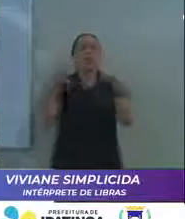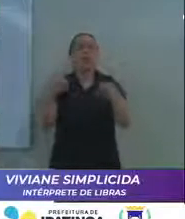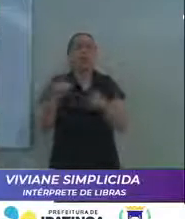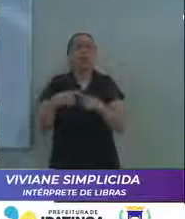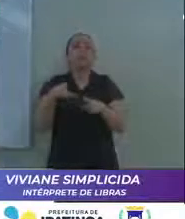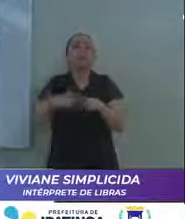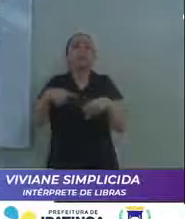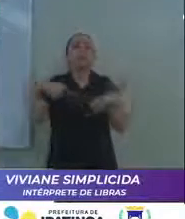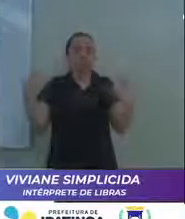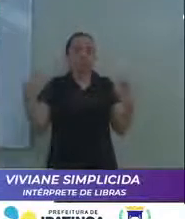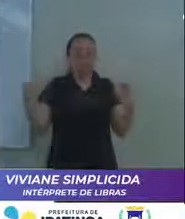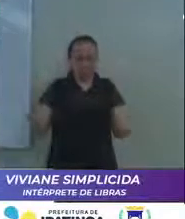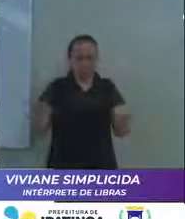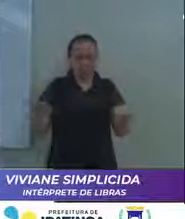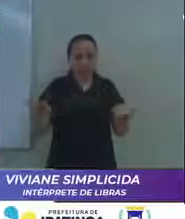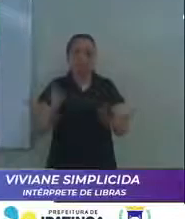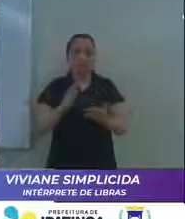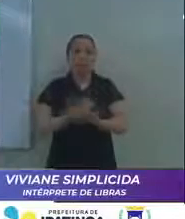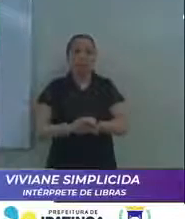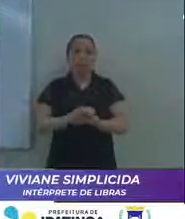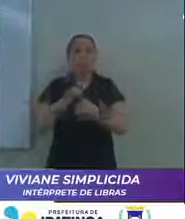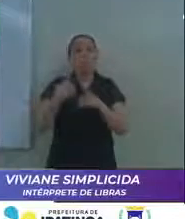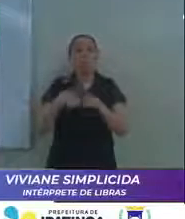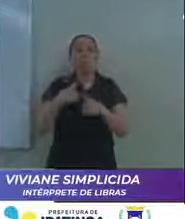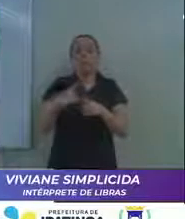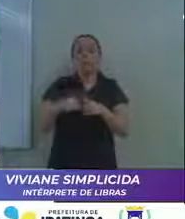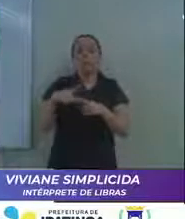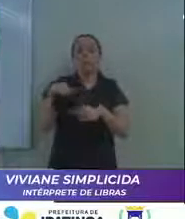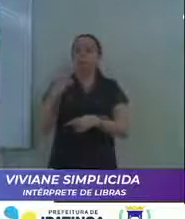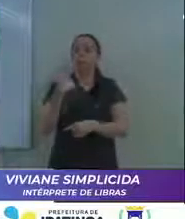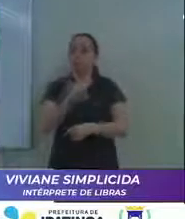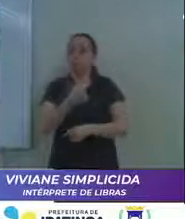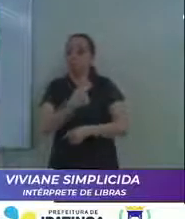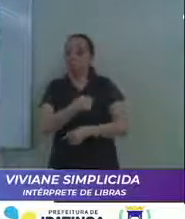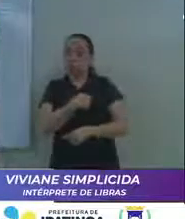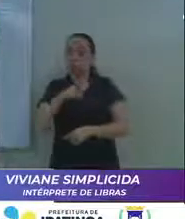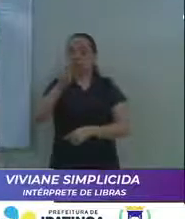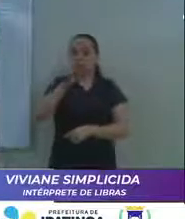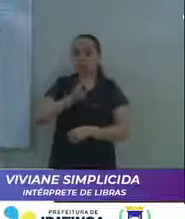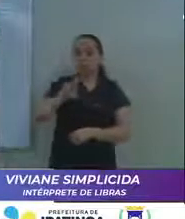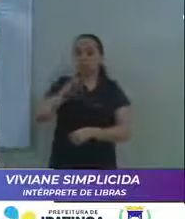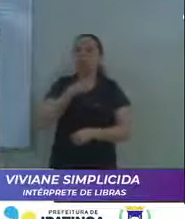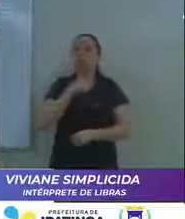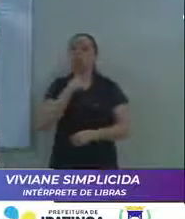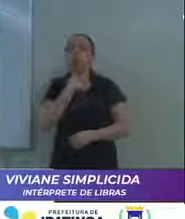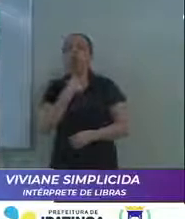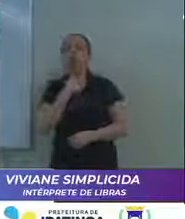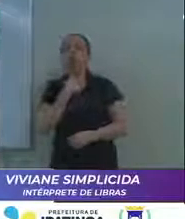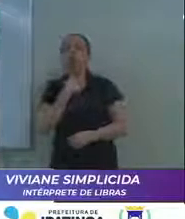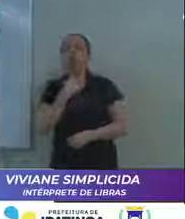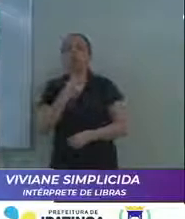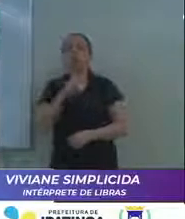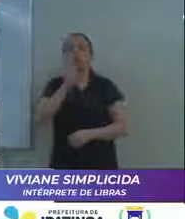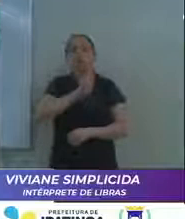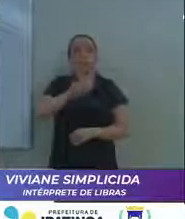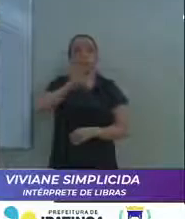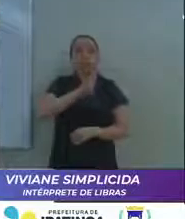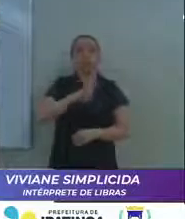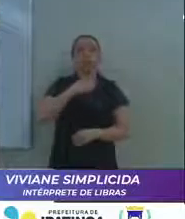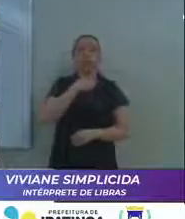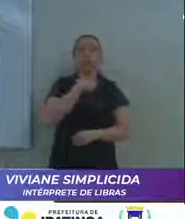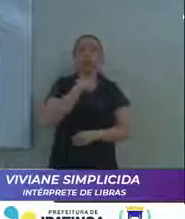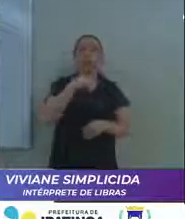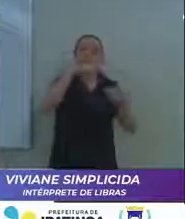Porque a gente utiliza a voz, quando a gente coloca como utilizar a voz em sala de